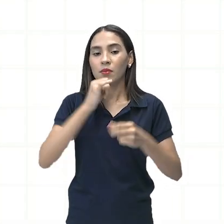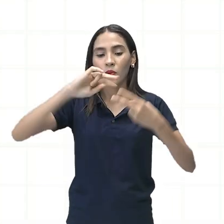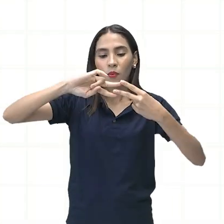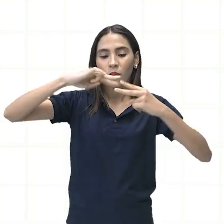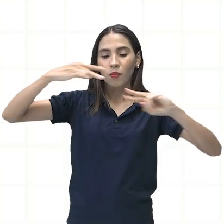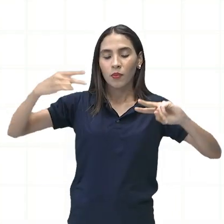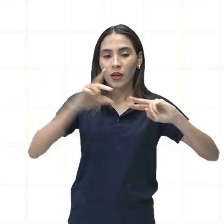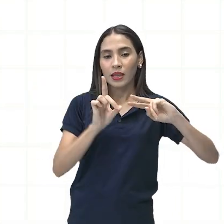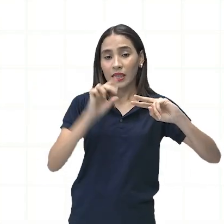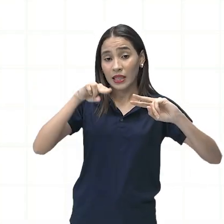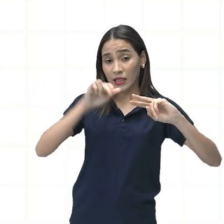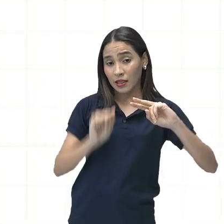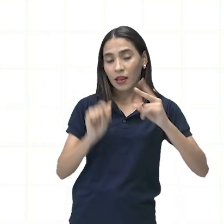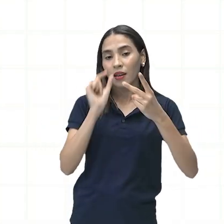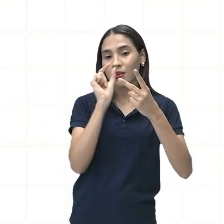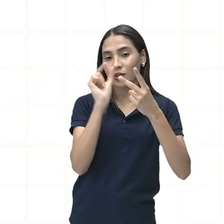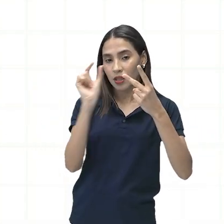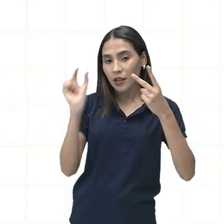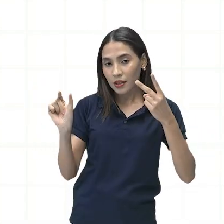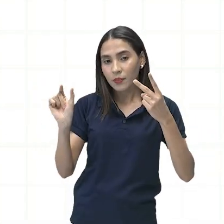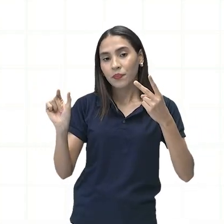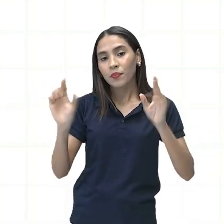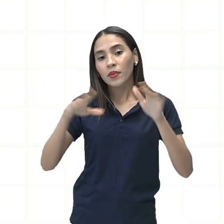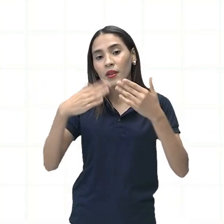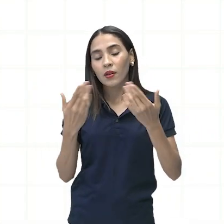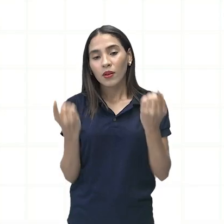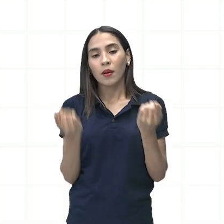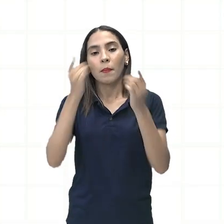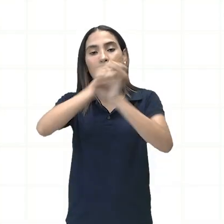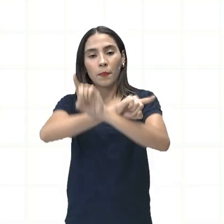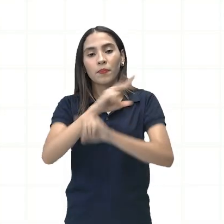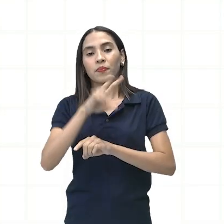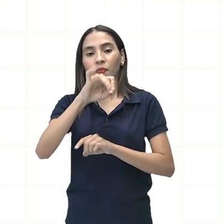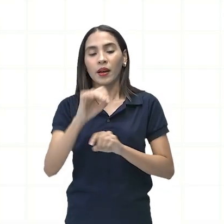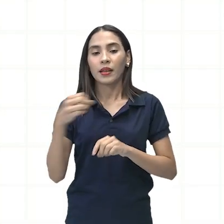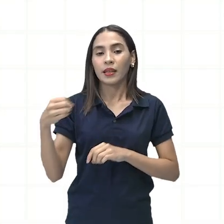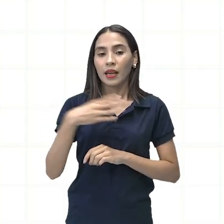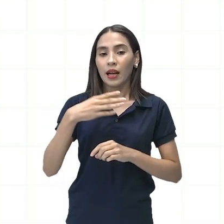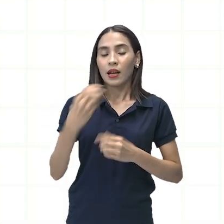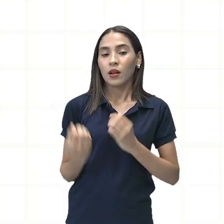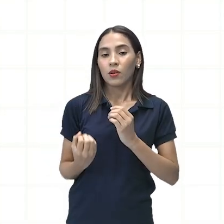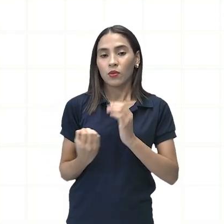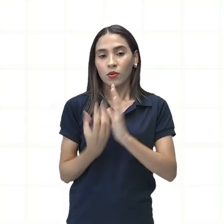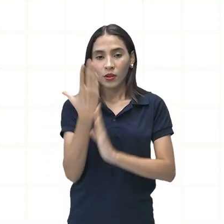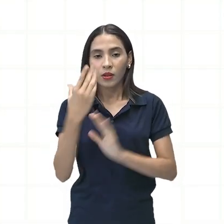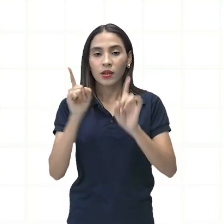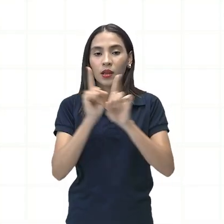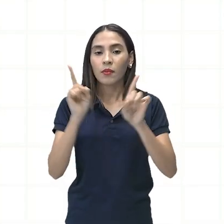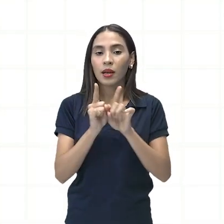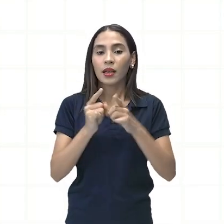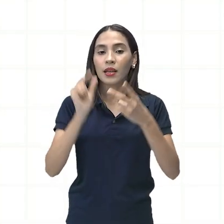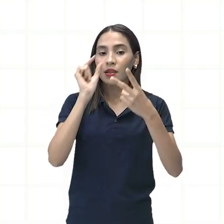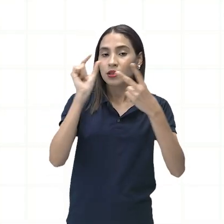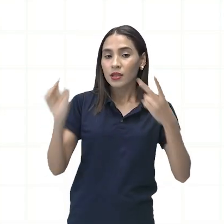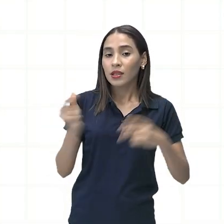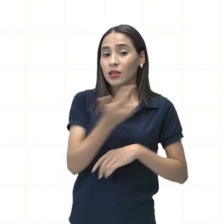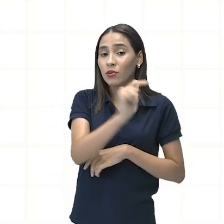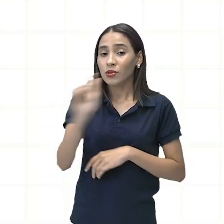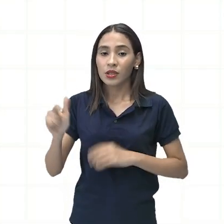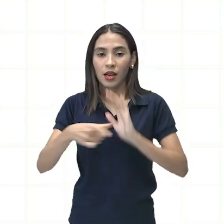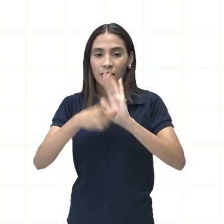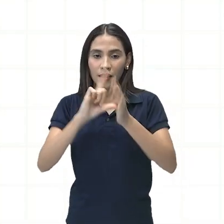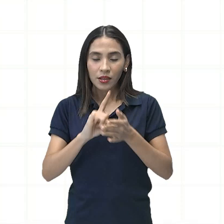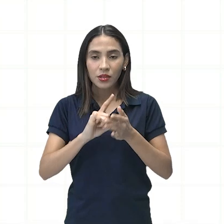DNA, ou seja, genes entre si. Essa troca ela cria novas combinações de genes que não existiam